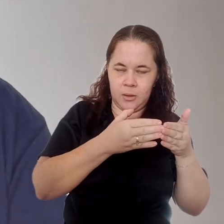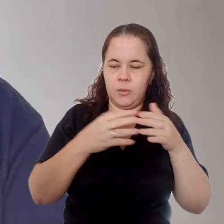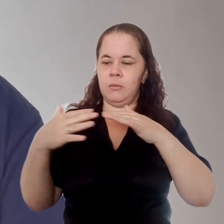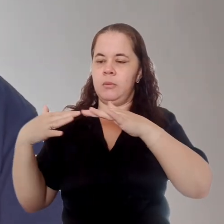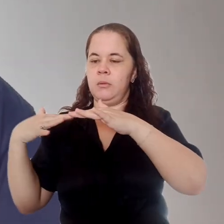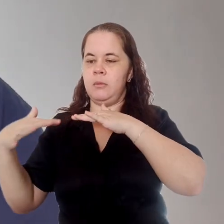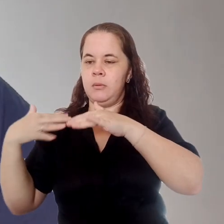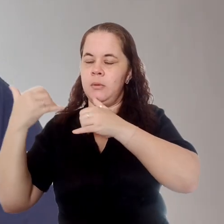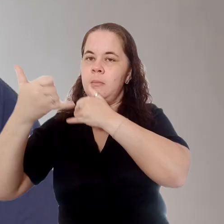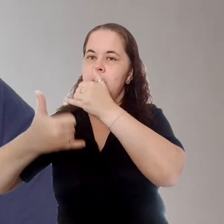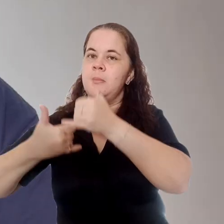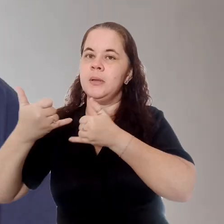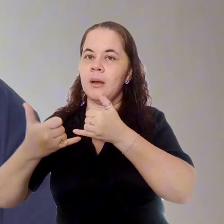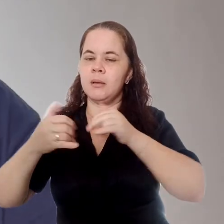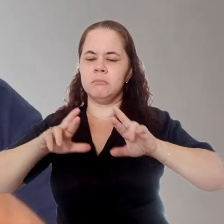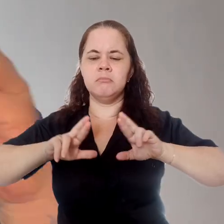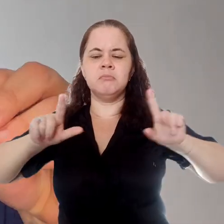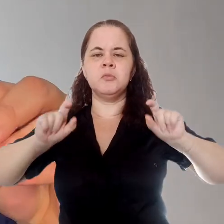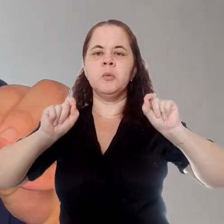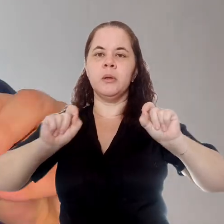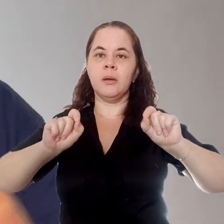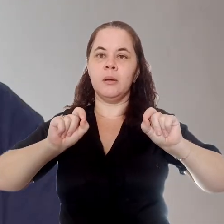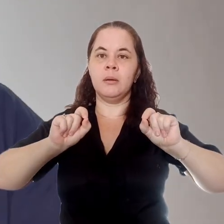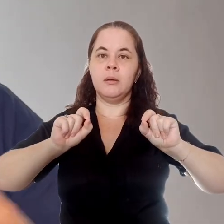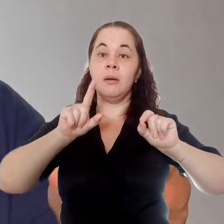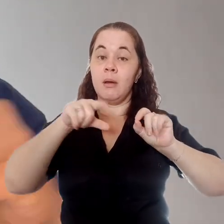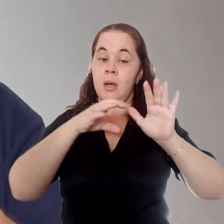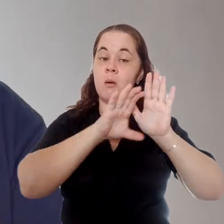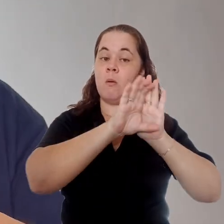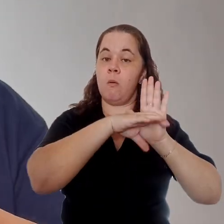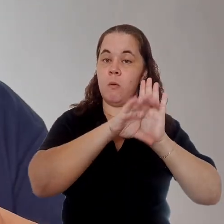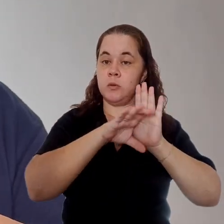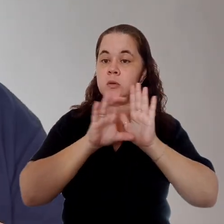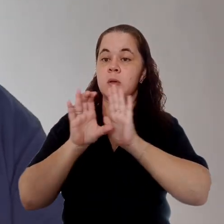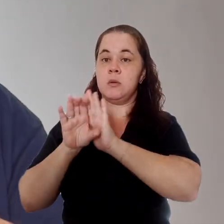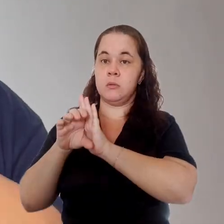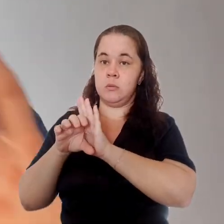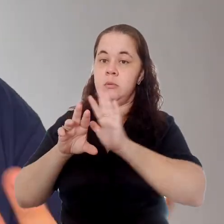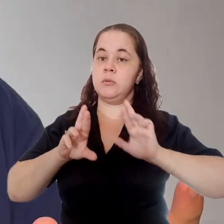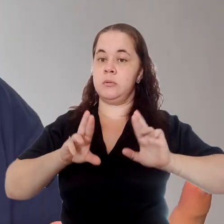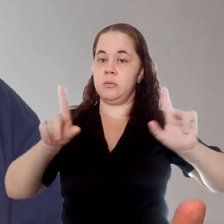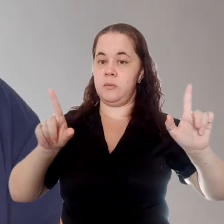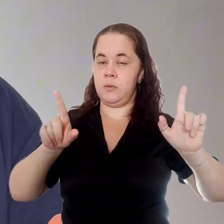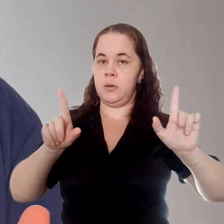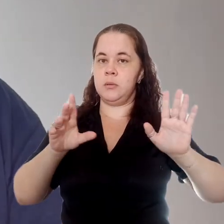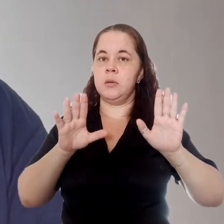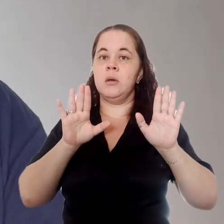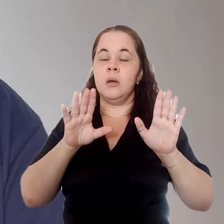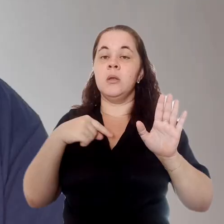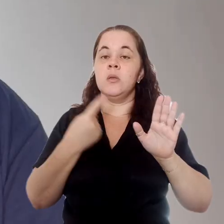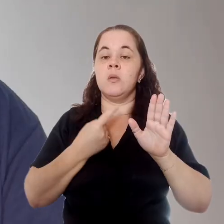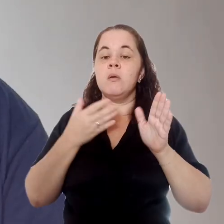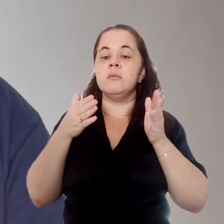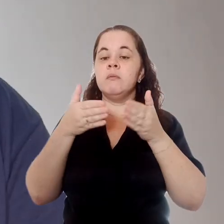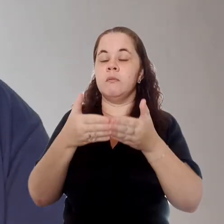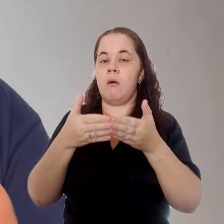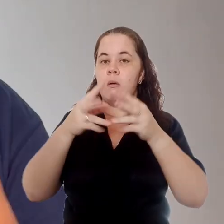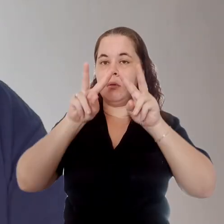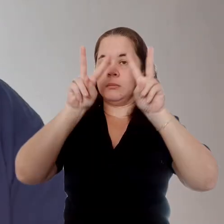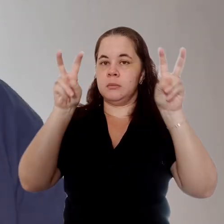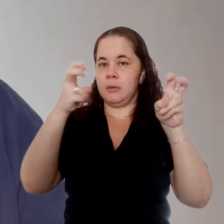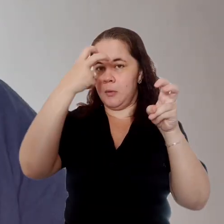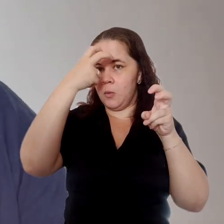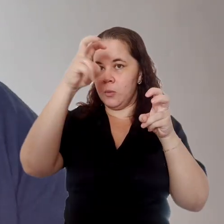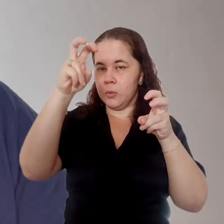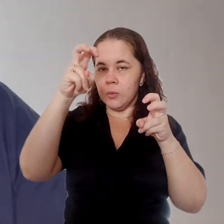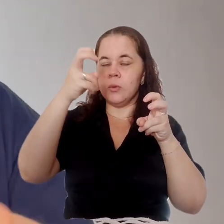O brinquedo e a brincadeira são os conceitos que vão direcionar o que a gente está falando aqui da cultura infância, né? Cultura